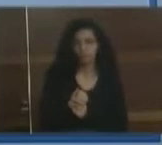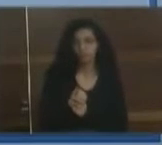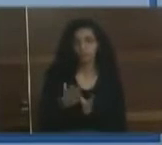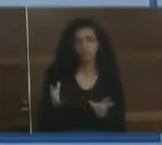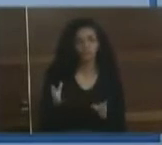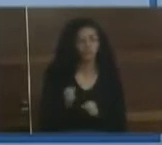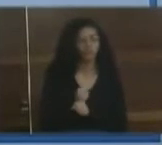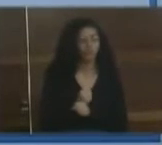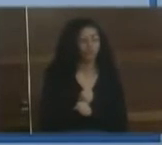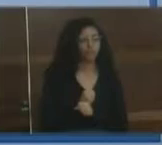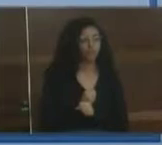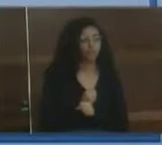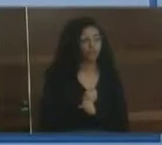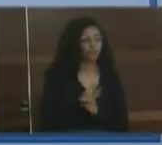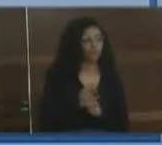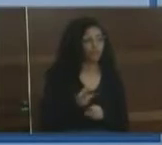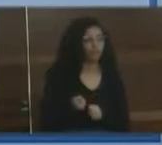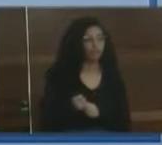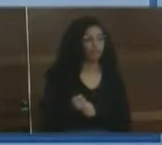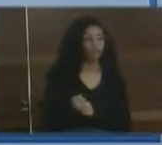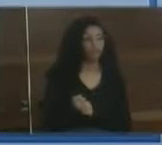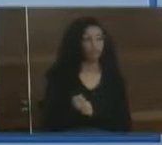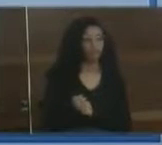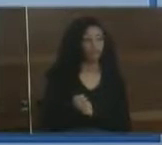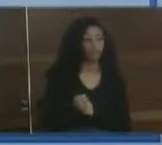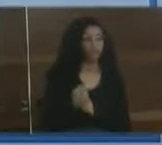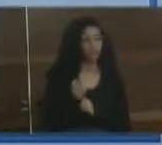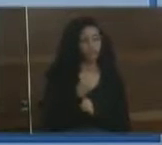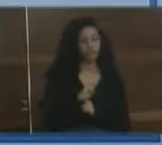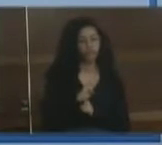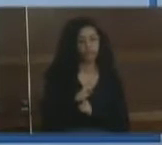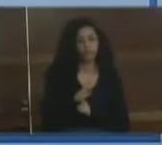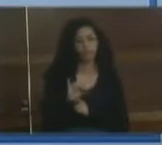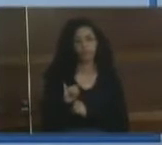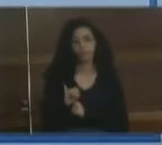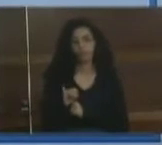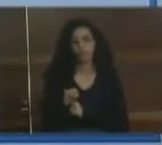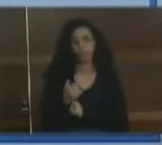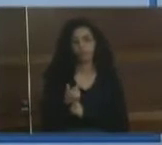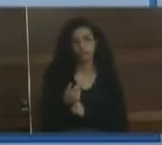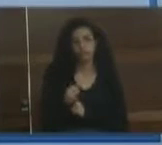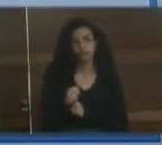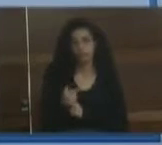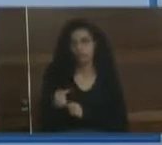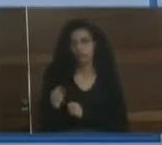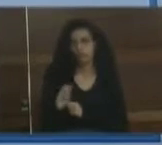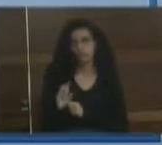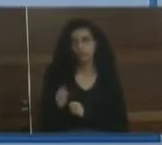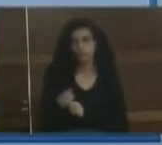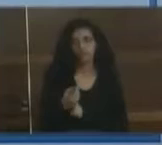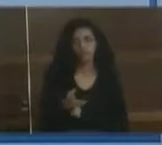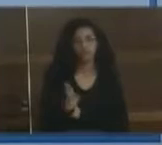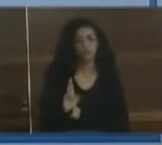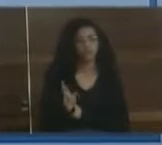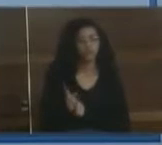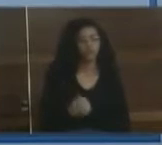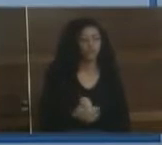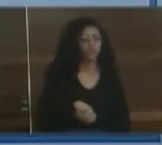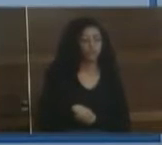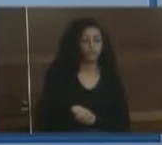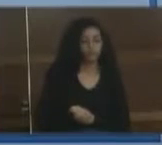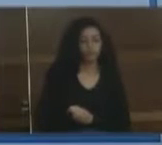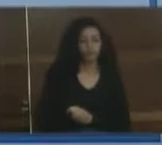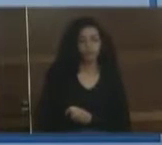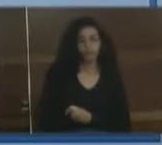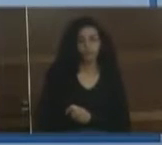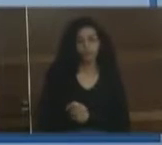total da despesa orçada atualizada um bilhão 287 milhões 425 mil